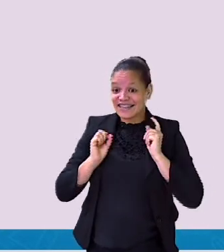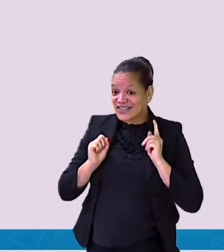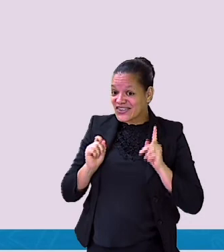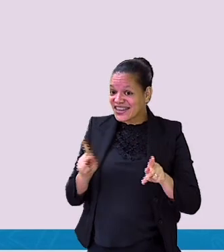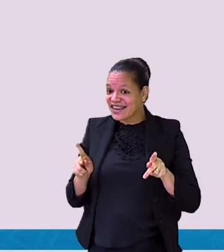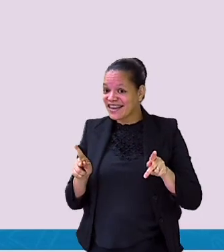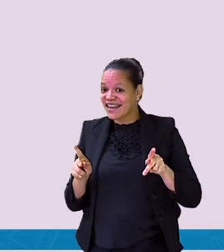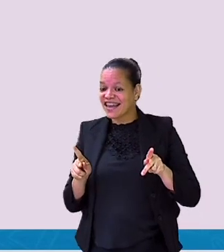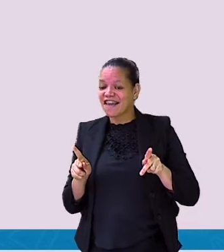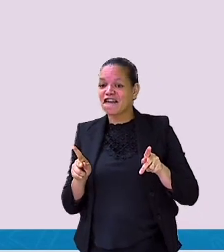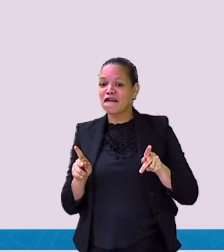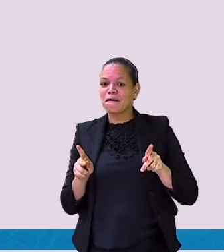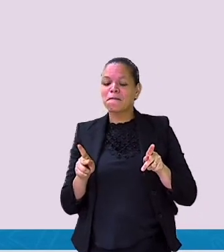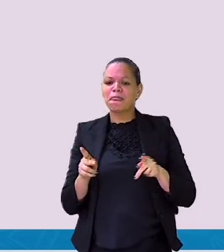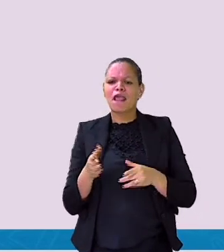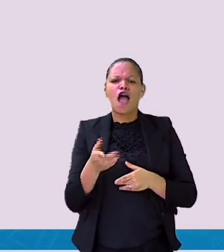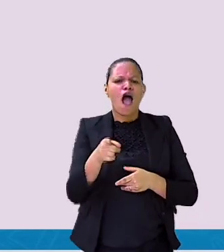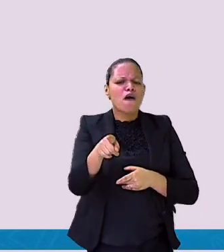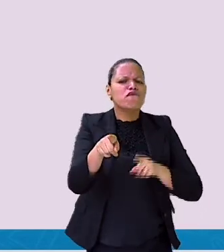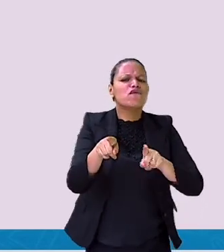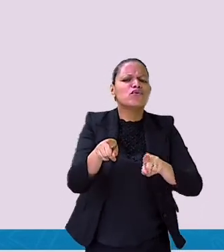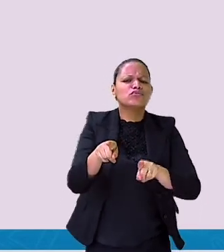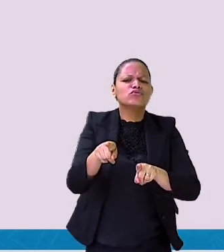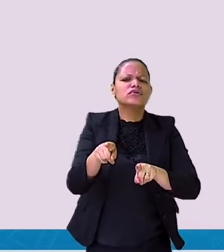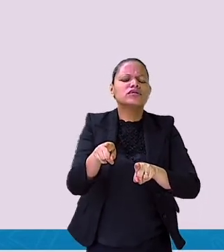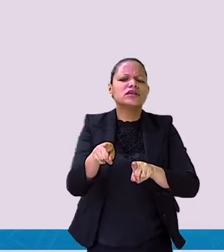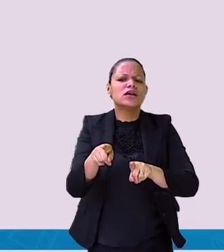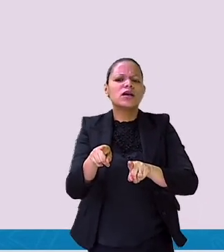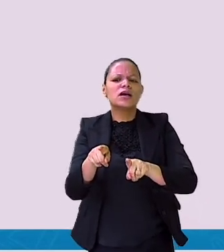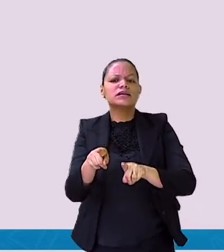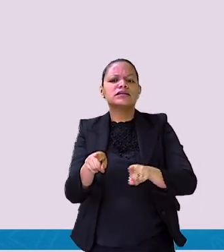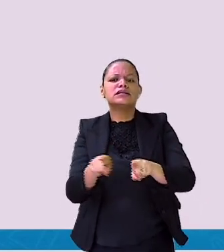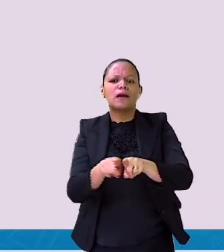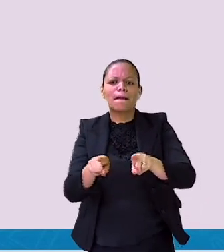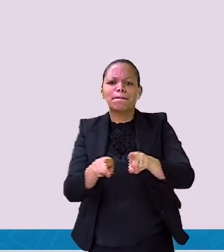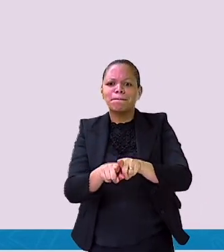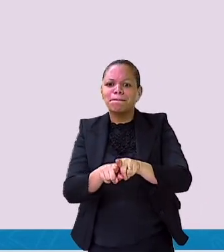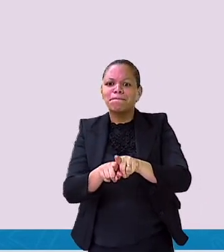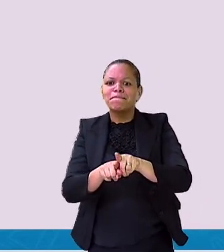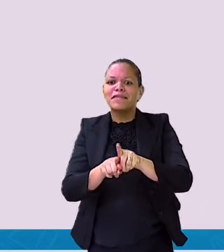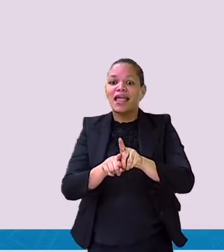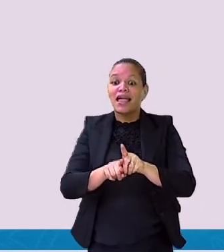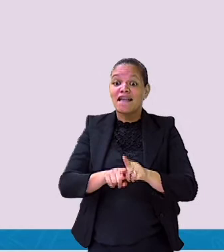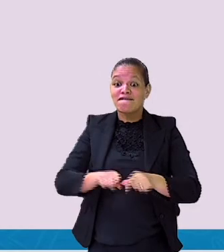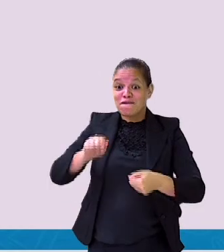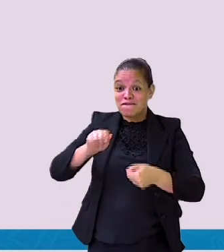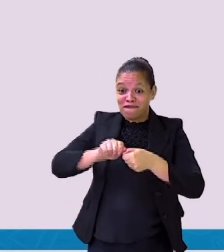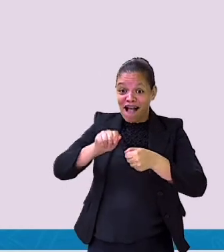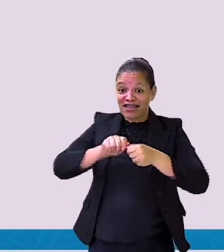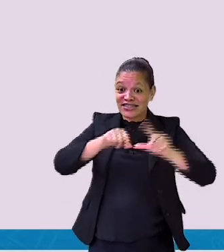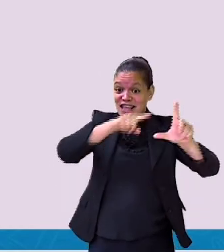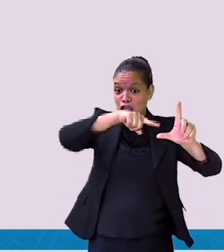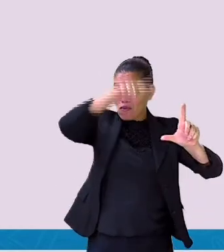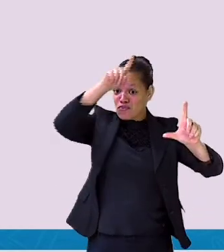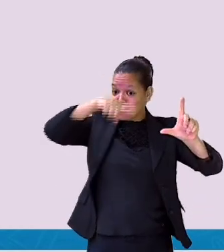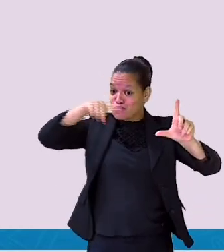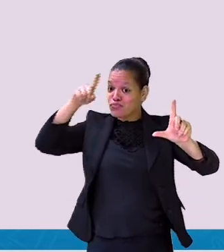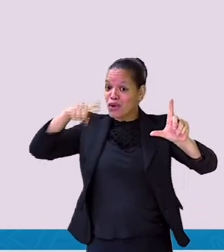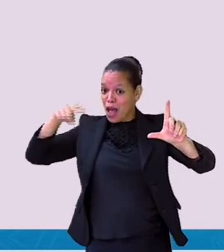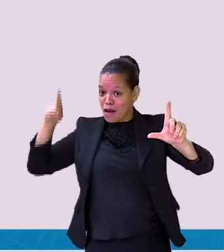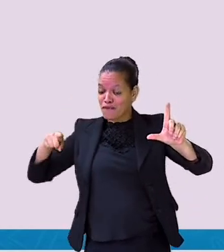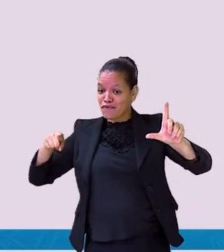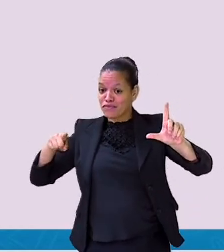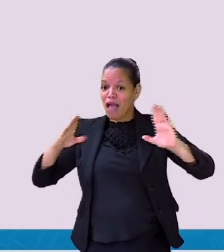hein? Vocês vão pegar, agora a vez de vocês coletar os dados. Façam uma votação